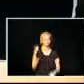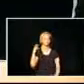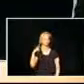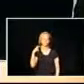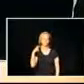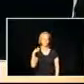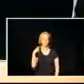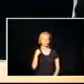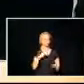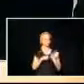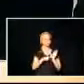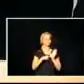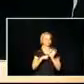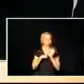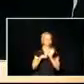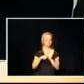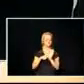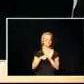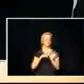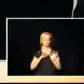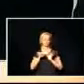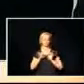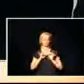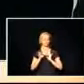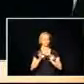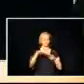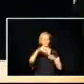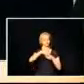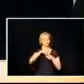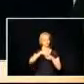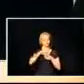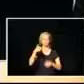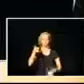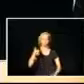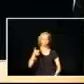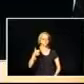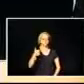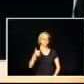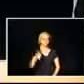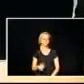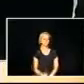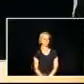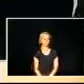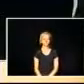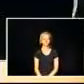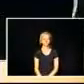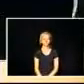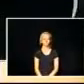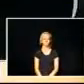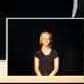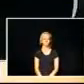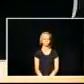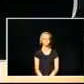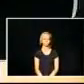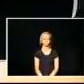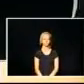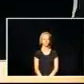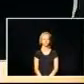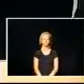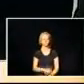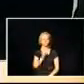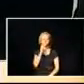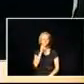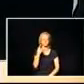empenharam para que esse projeto pudesse ser aprovado, né? A fala do vereador Bilili, no sentido que a gente acompanhou esse